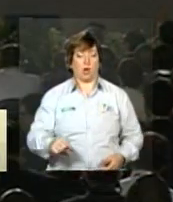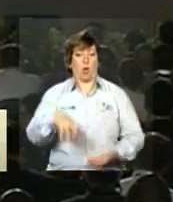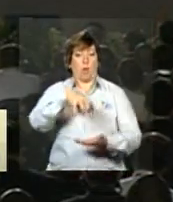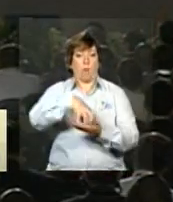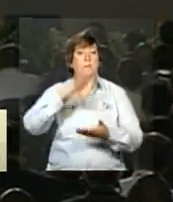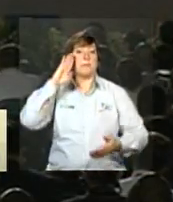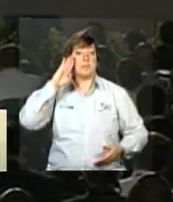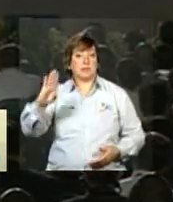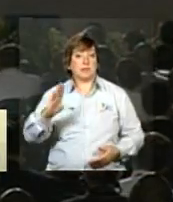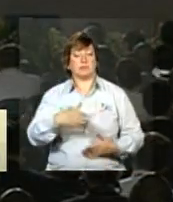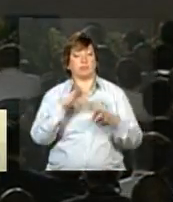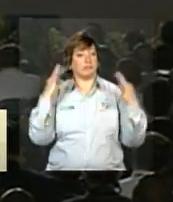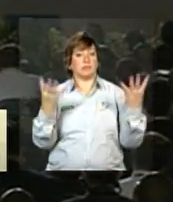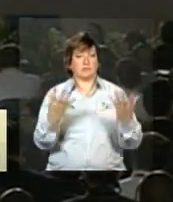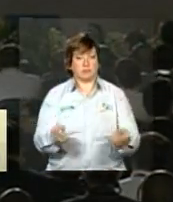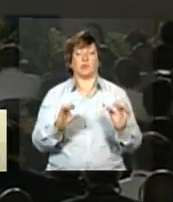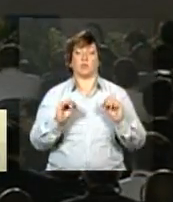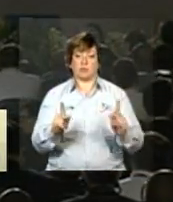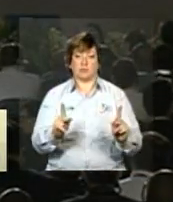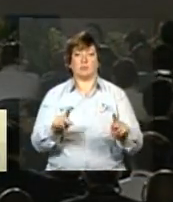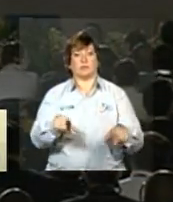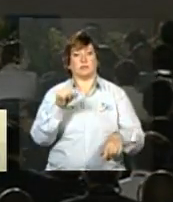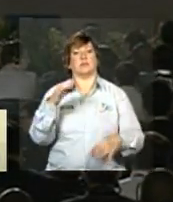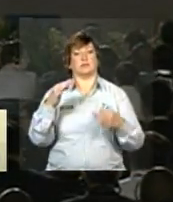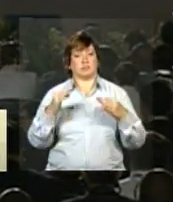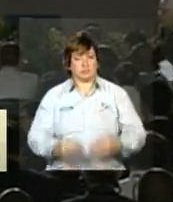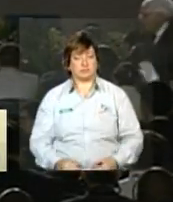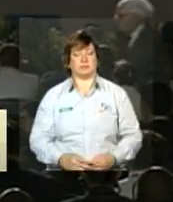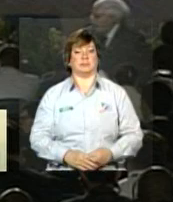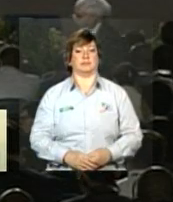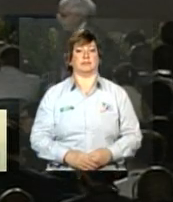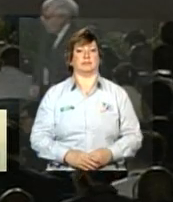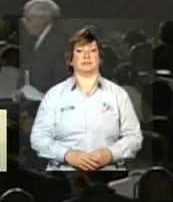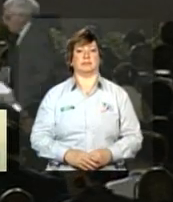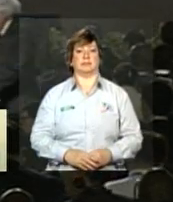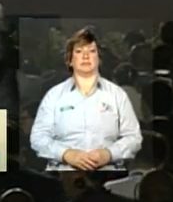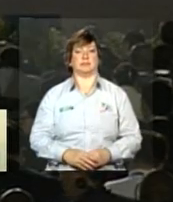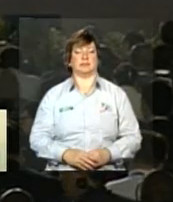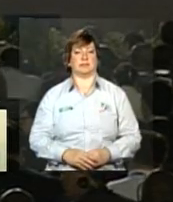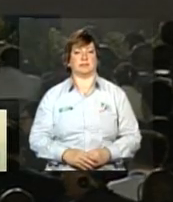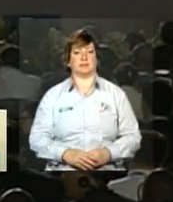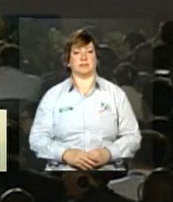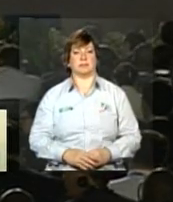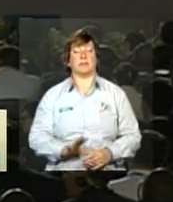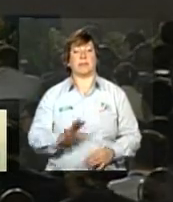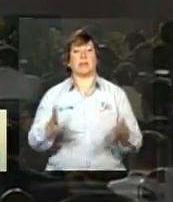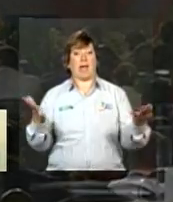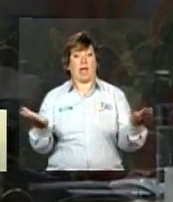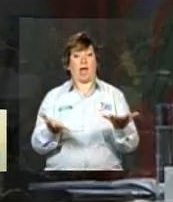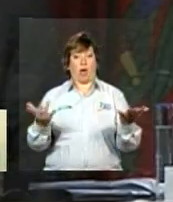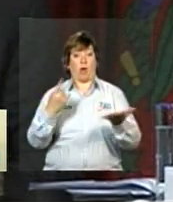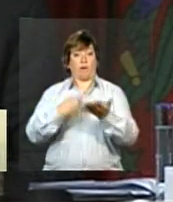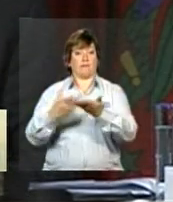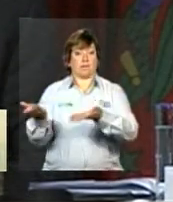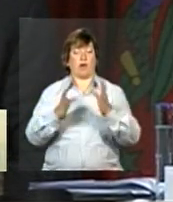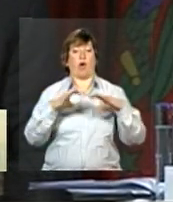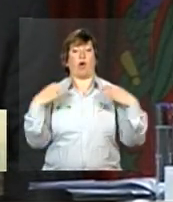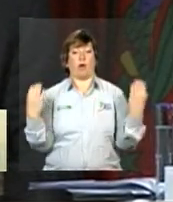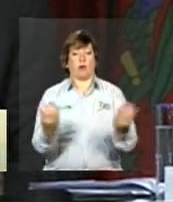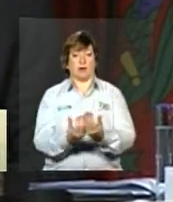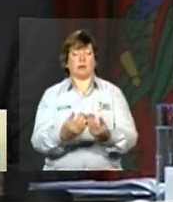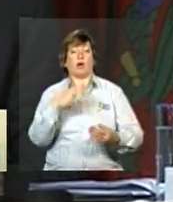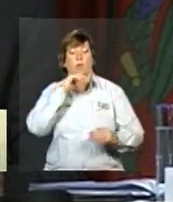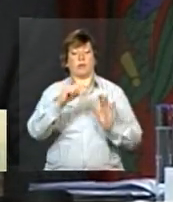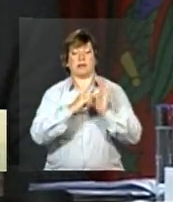Comitê Principal por aclamação. Está decidido. Agora convido a conferência para considerar